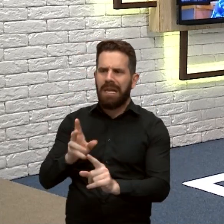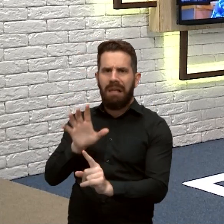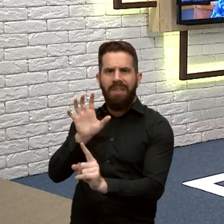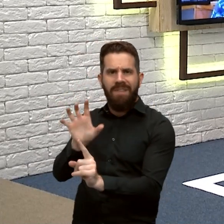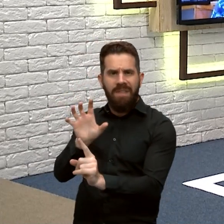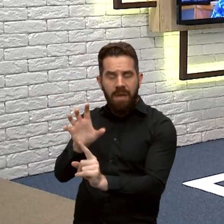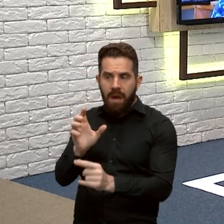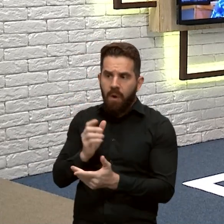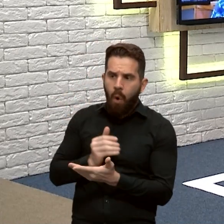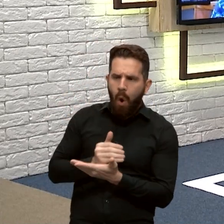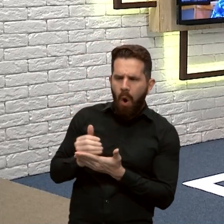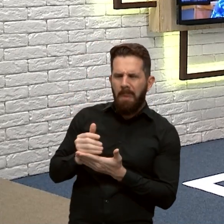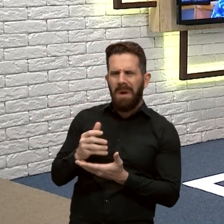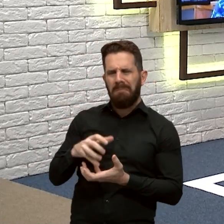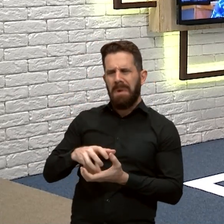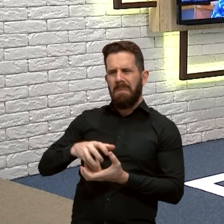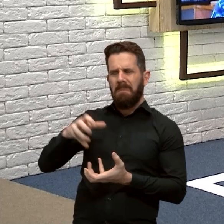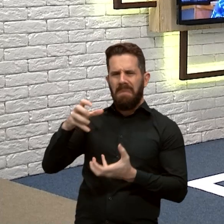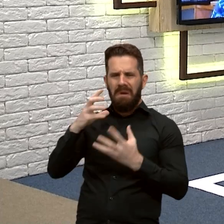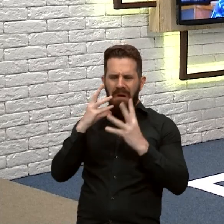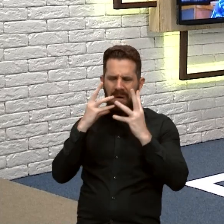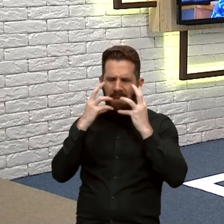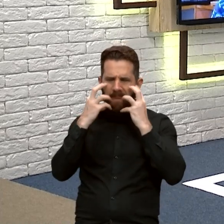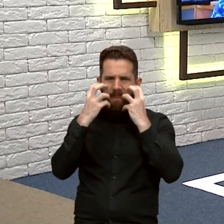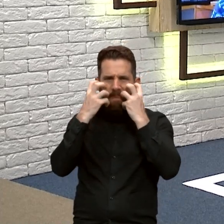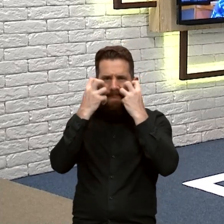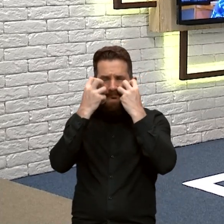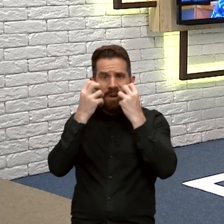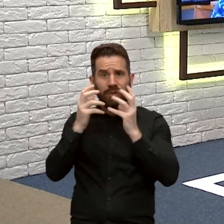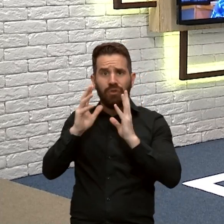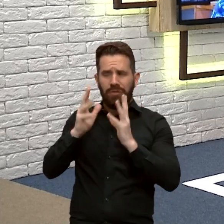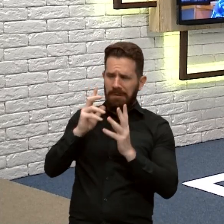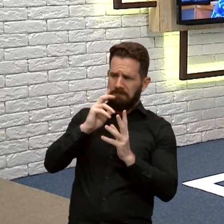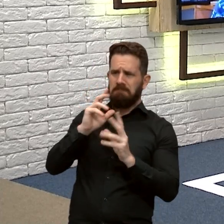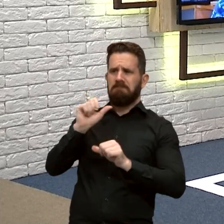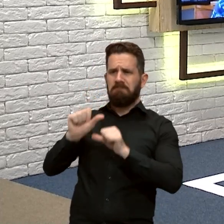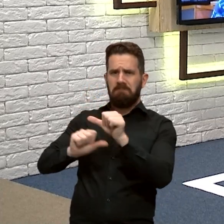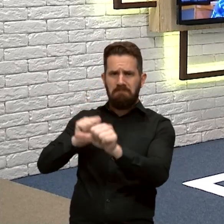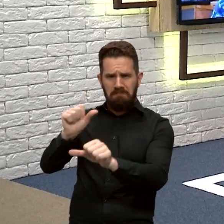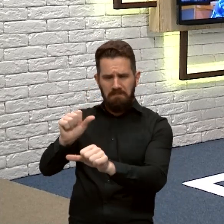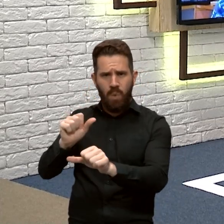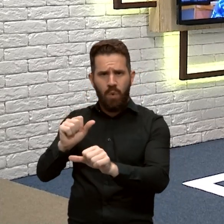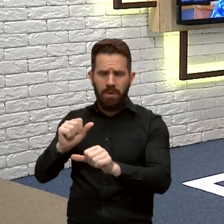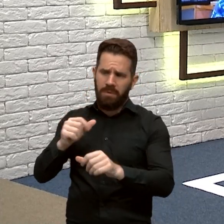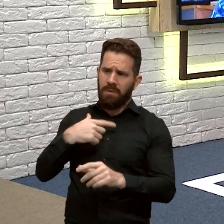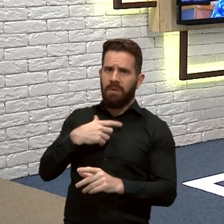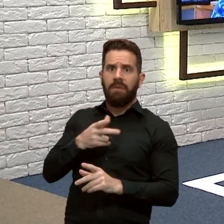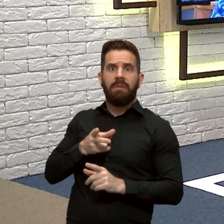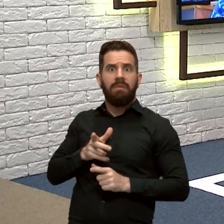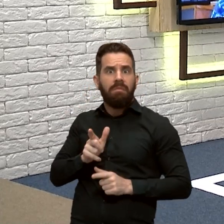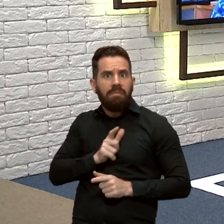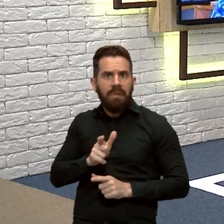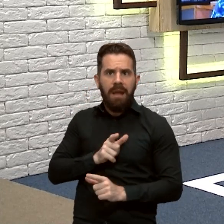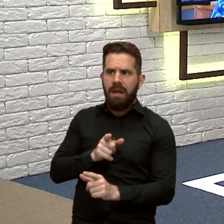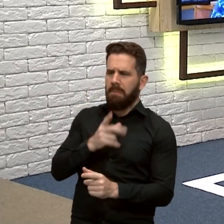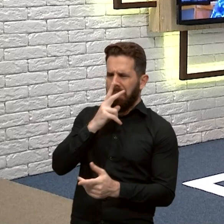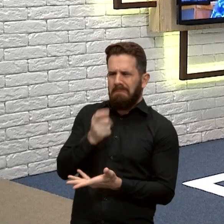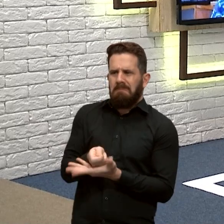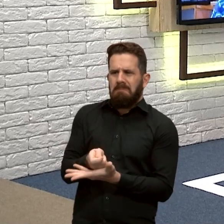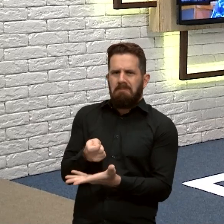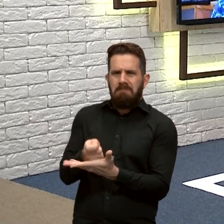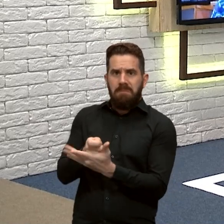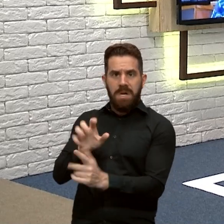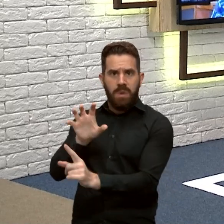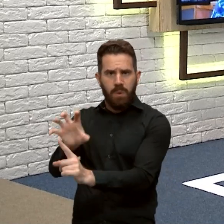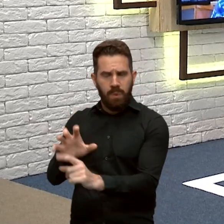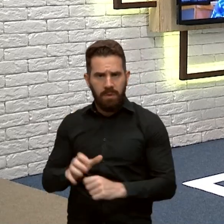começam a envelhecer, né, ou as rugas aparecem, as mudanças, né, causadas pelo envelhecimento. Agora, a gente consegue